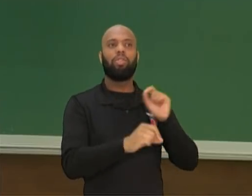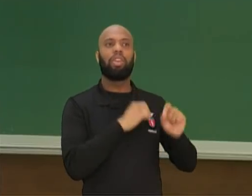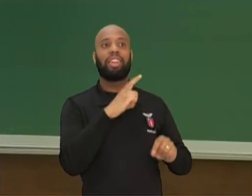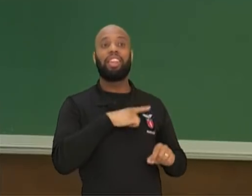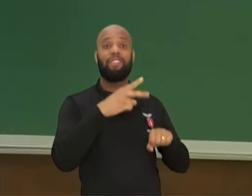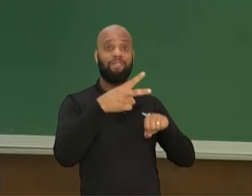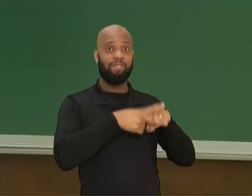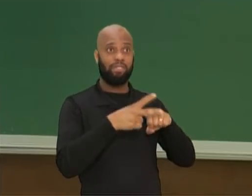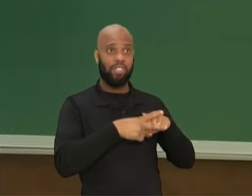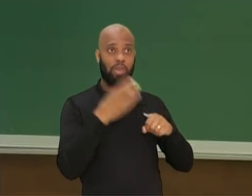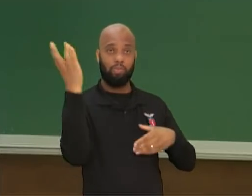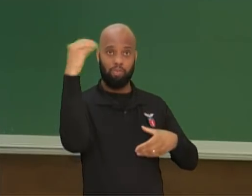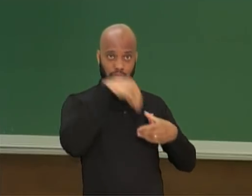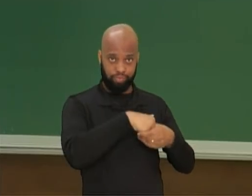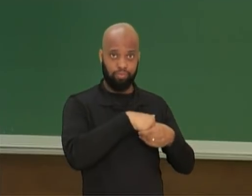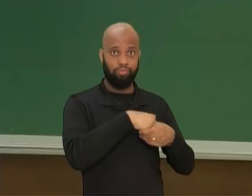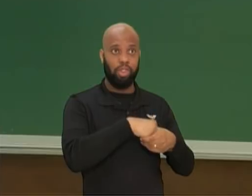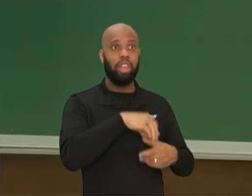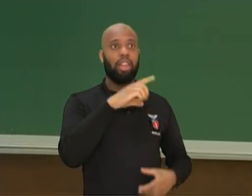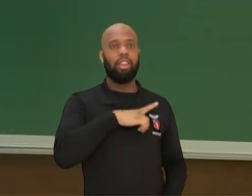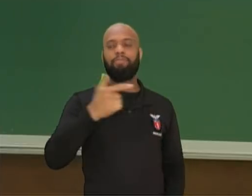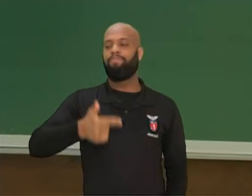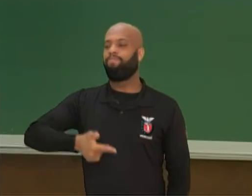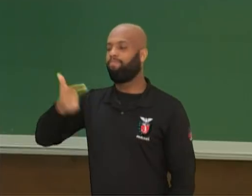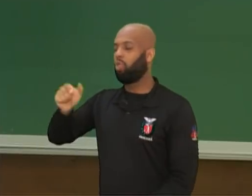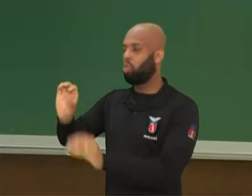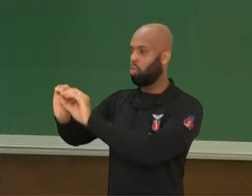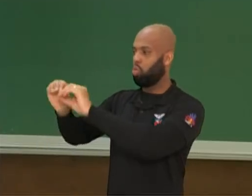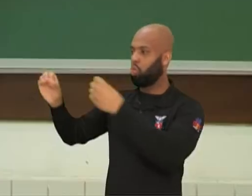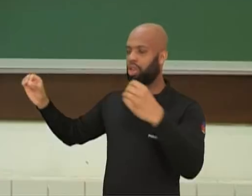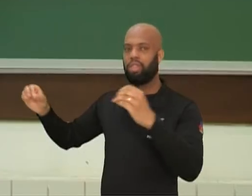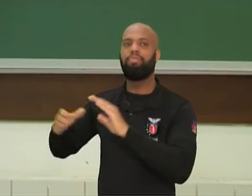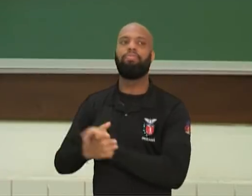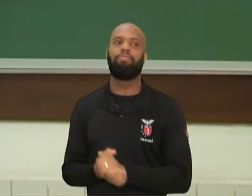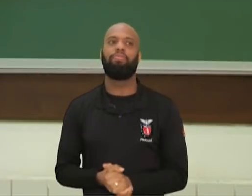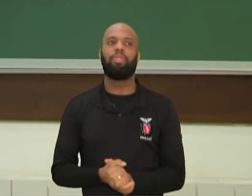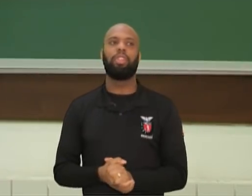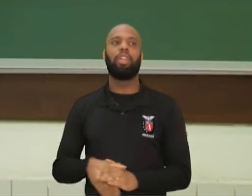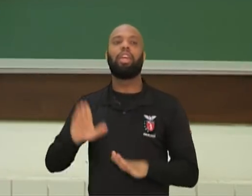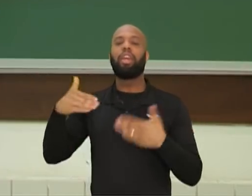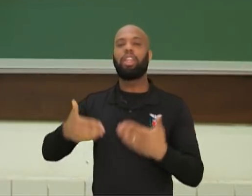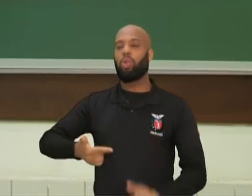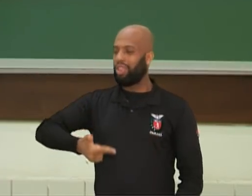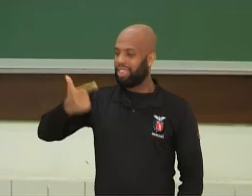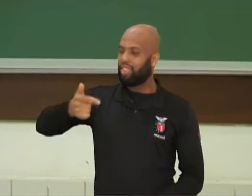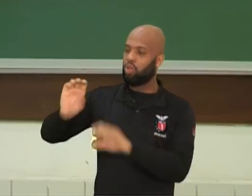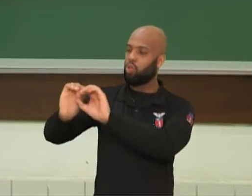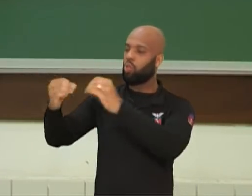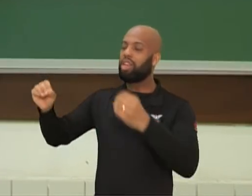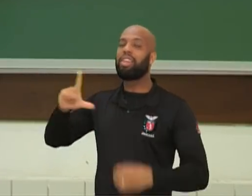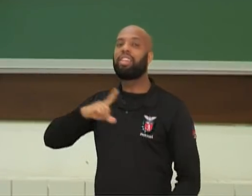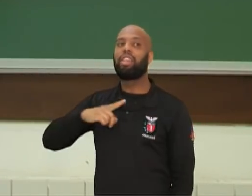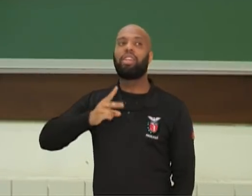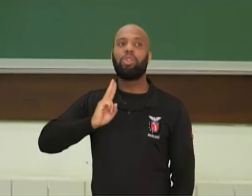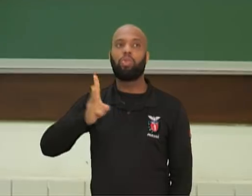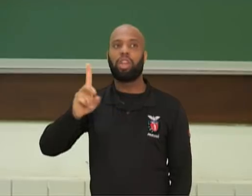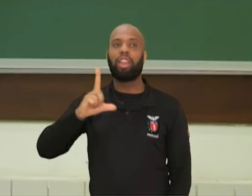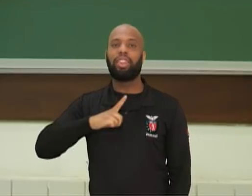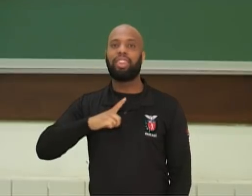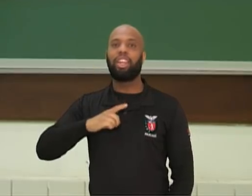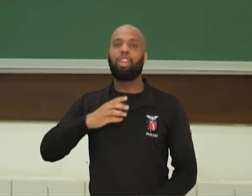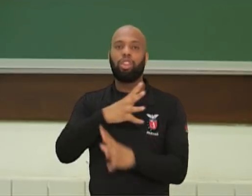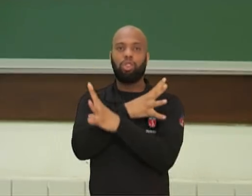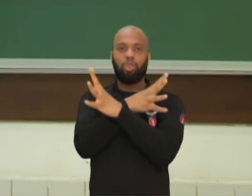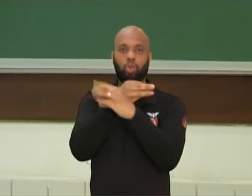pelo verbo. Nós temos a segunda oração. A segunda oração, ela sempre vem marcada pelo